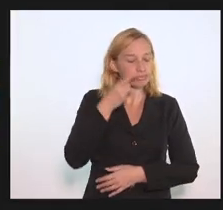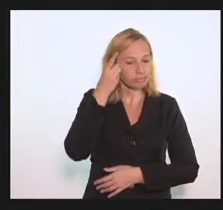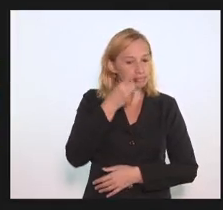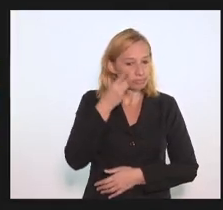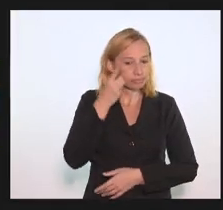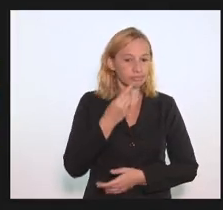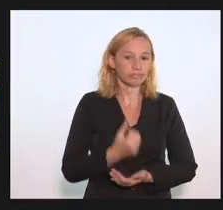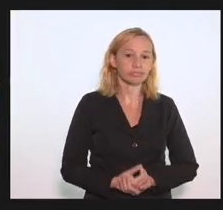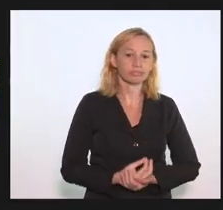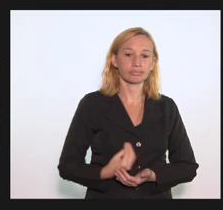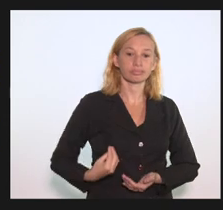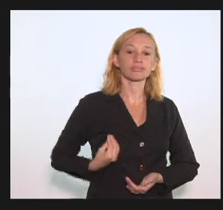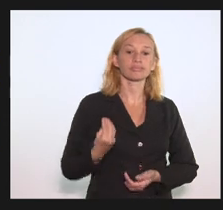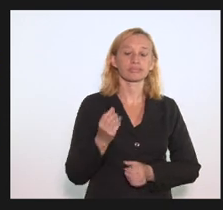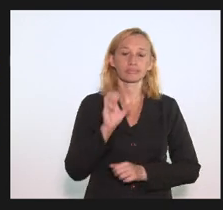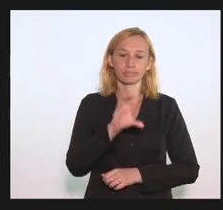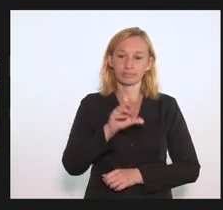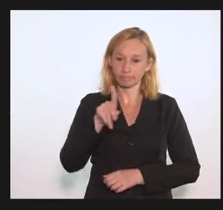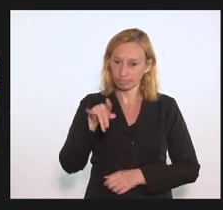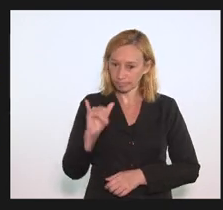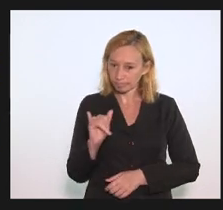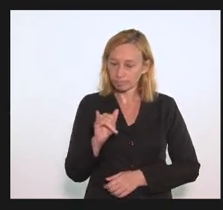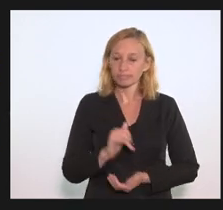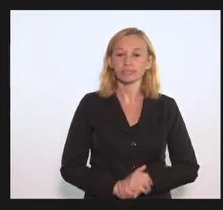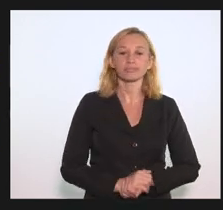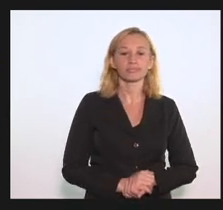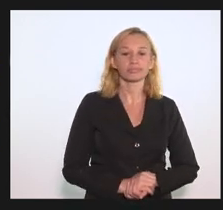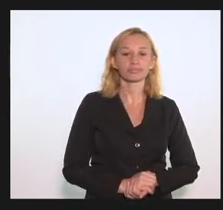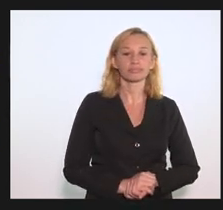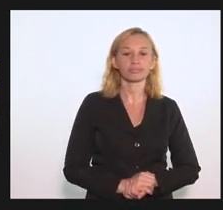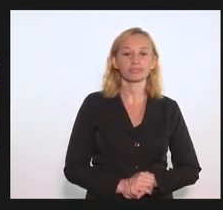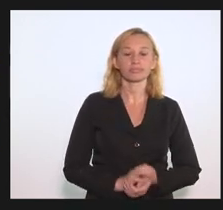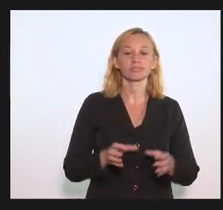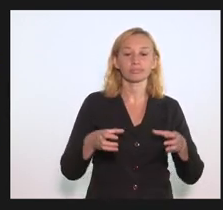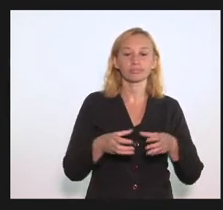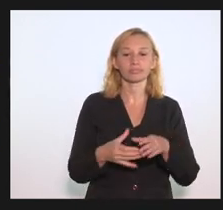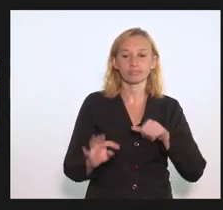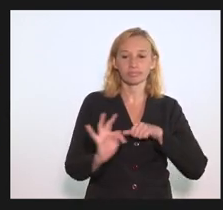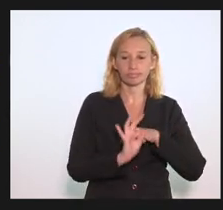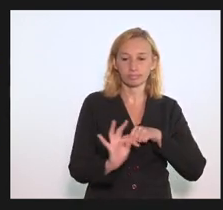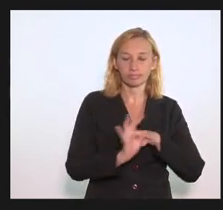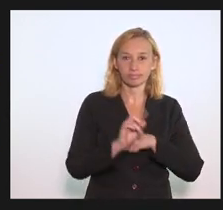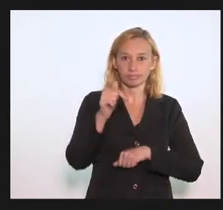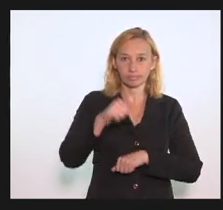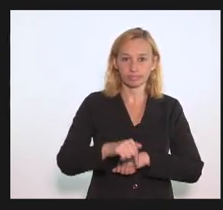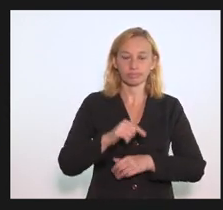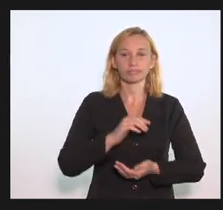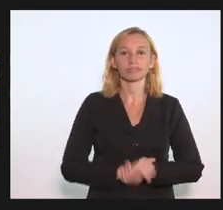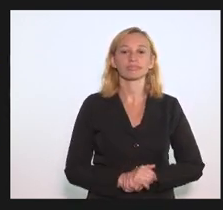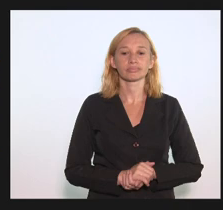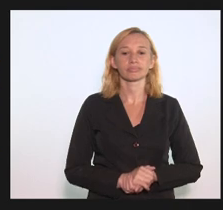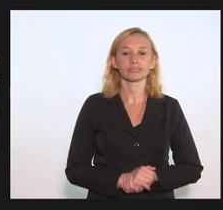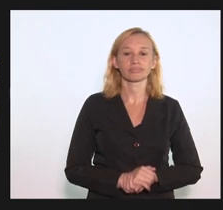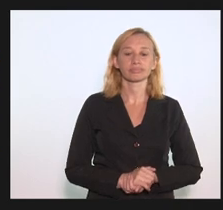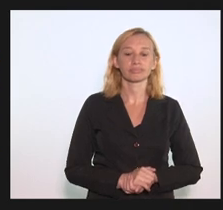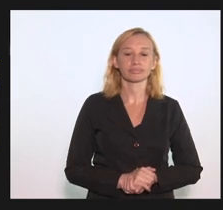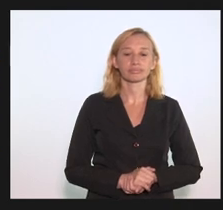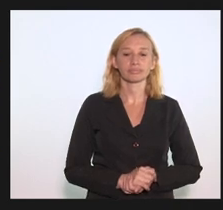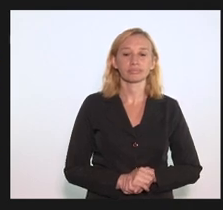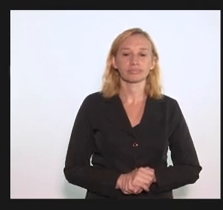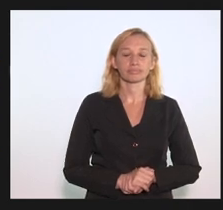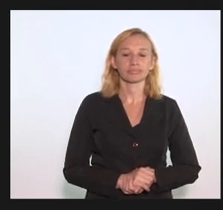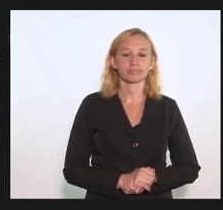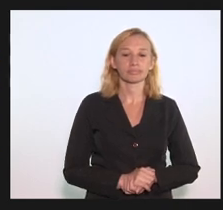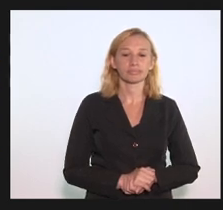participam desta CPI, o corpo técnico a quem cumprimento a partir,